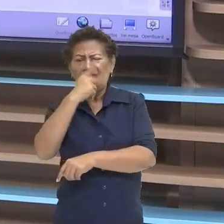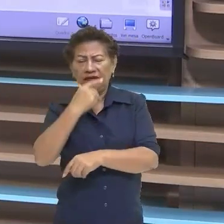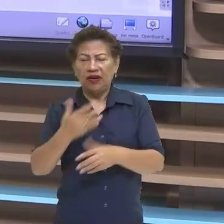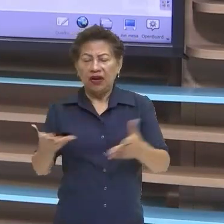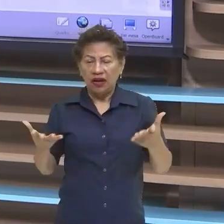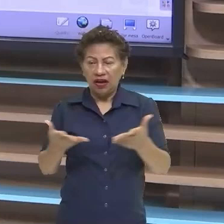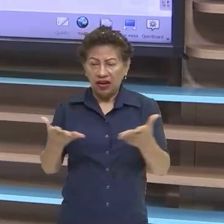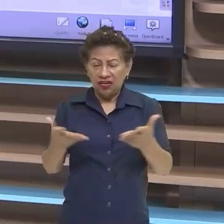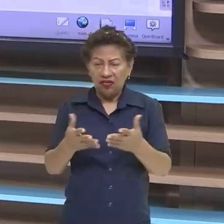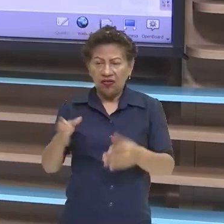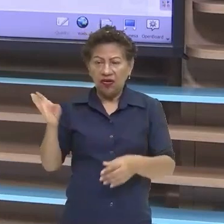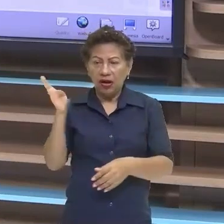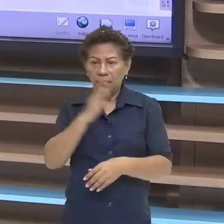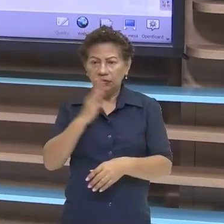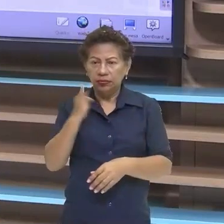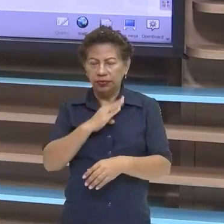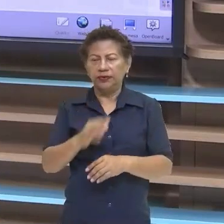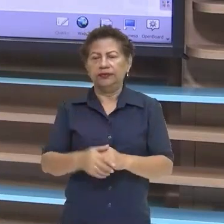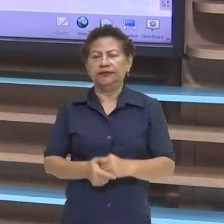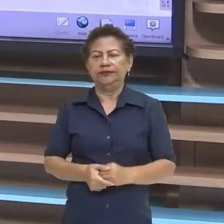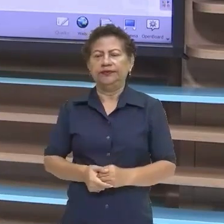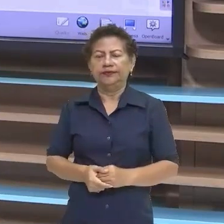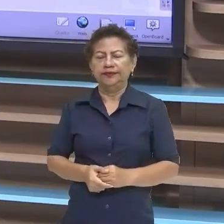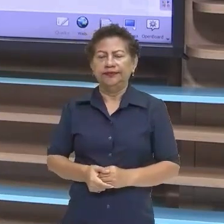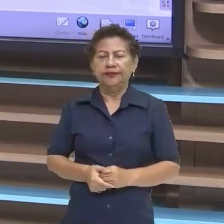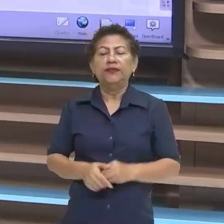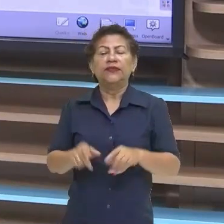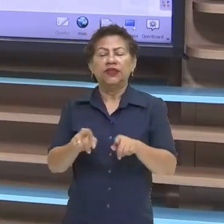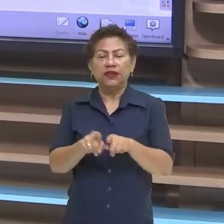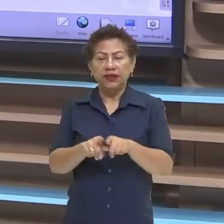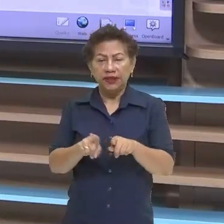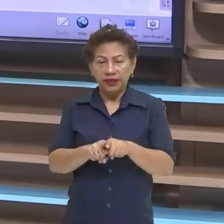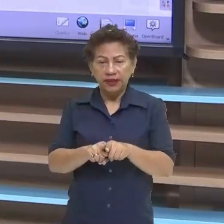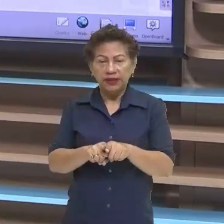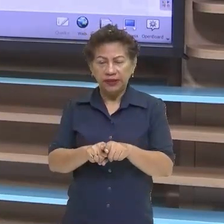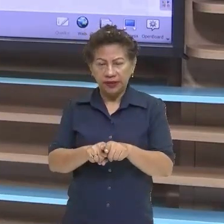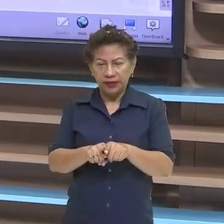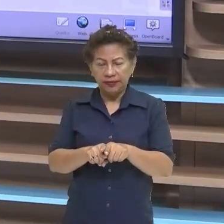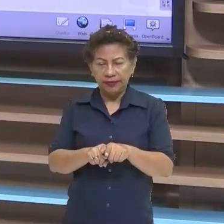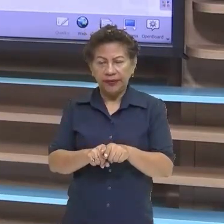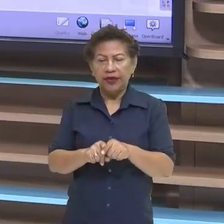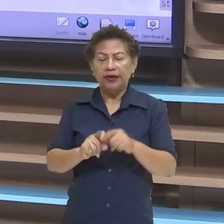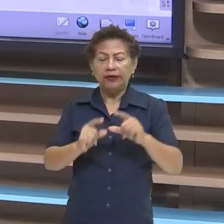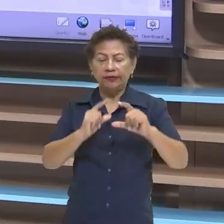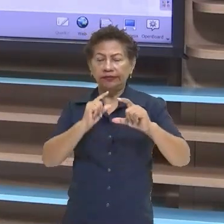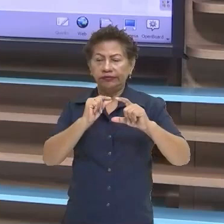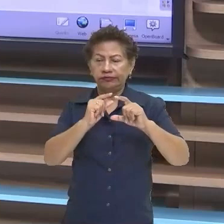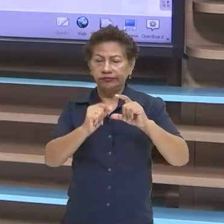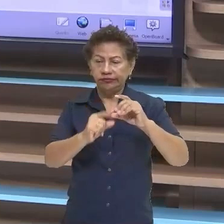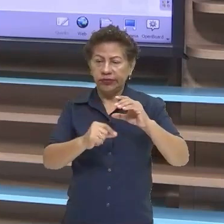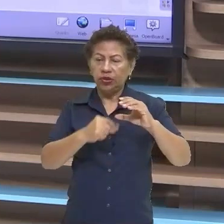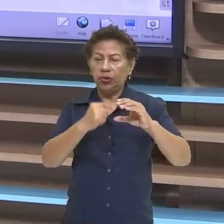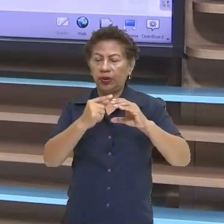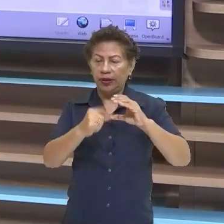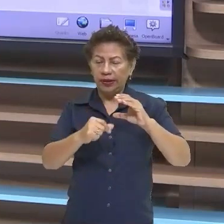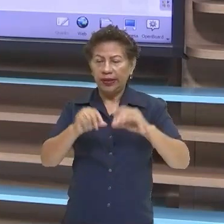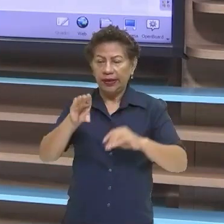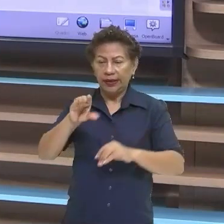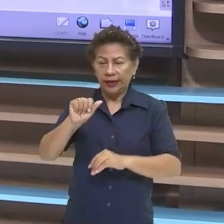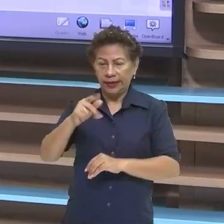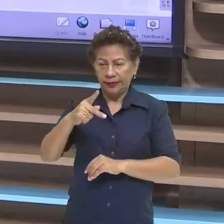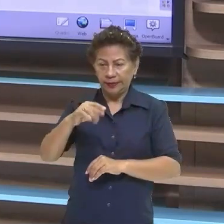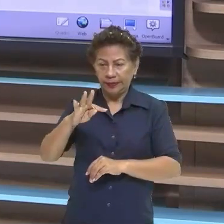longo processo histórico de mundialização e também do capitalismo, né? Então, tudo isso aí